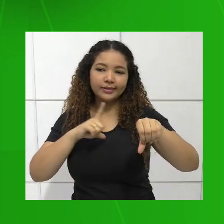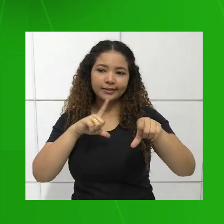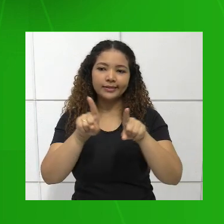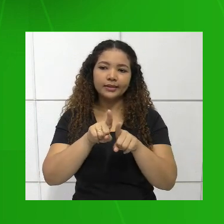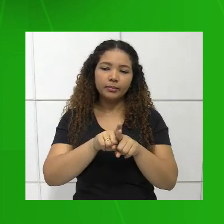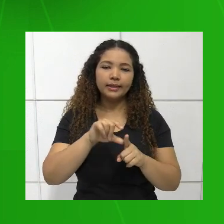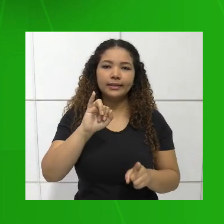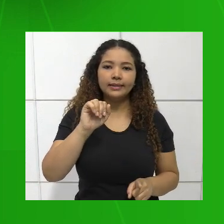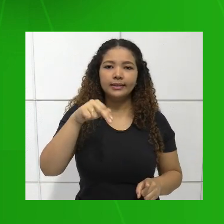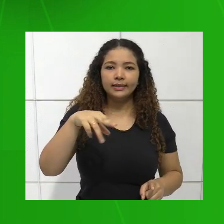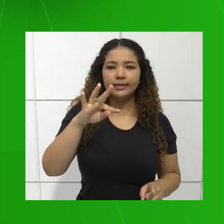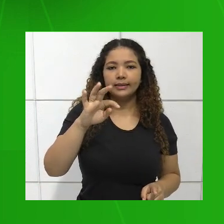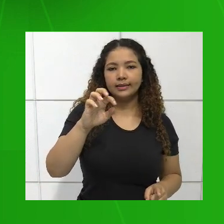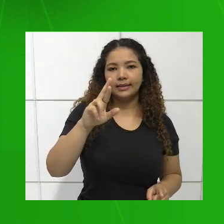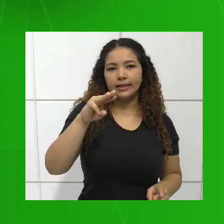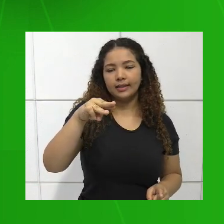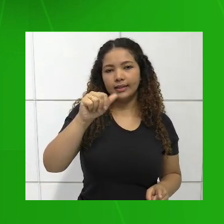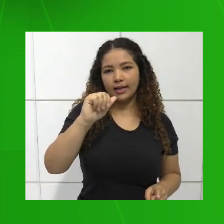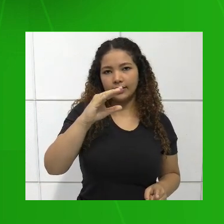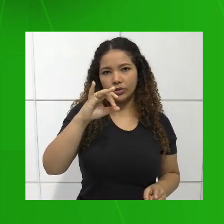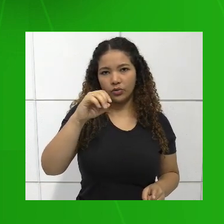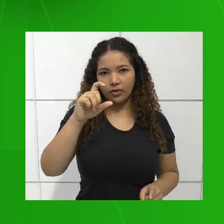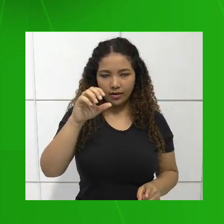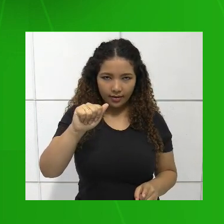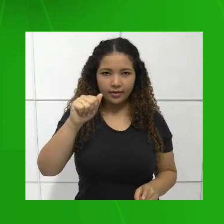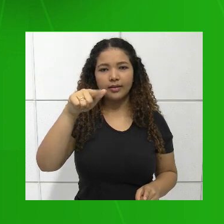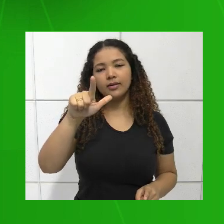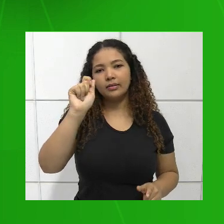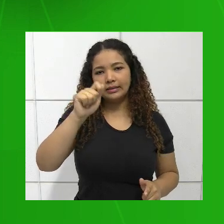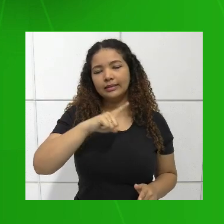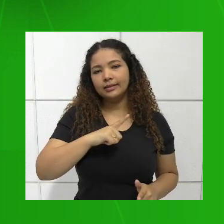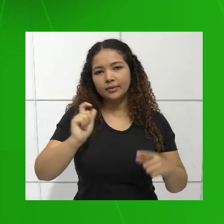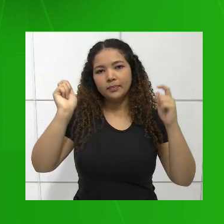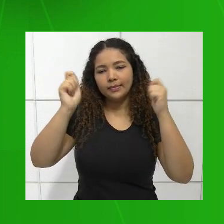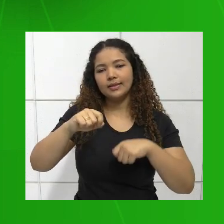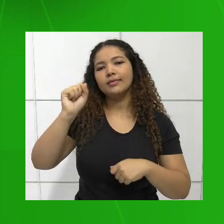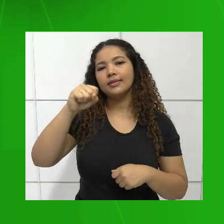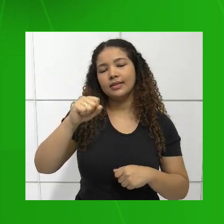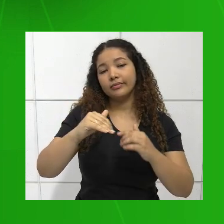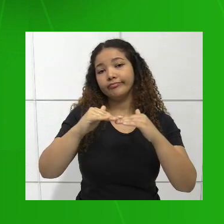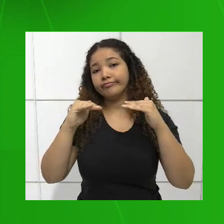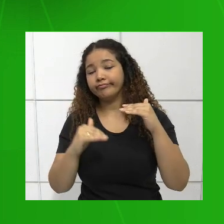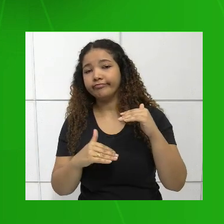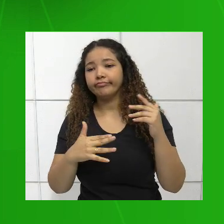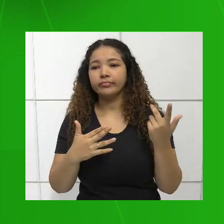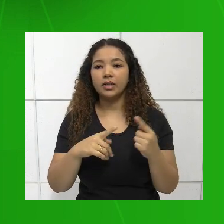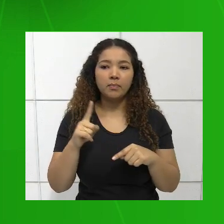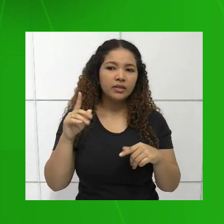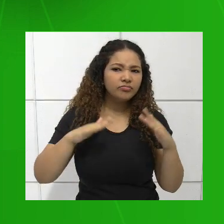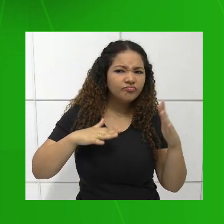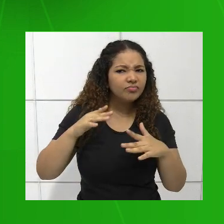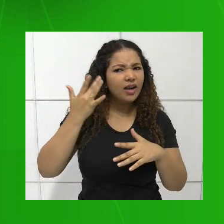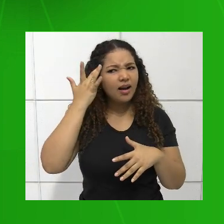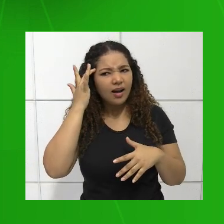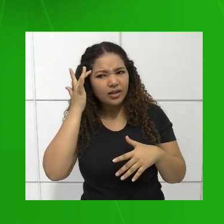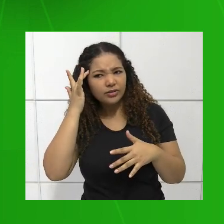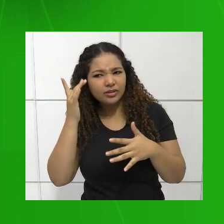na Libertadores, tem 9,2% de chances. Acredito aí que Internacional, Cruzeiro, Corinthians